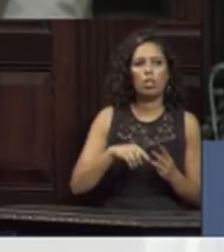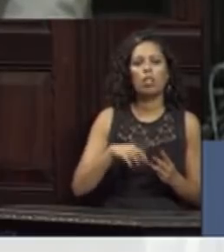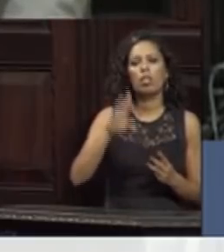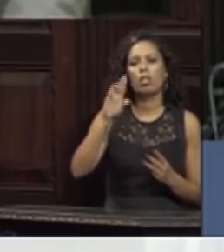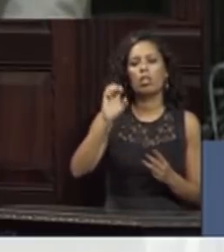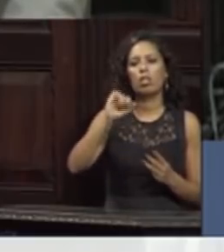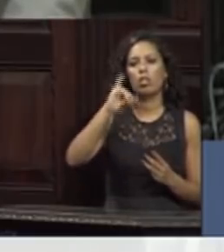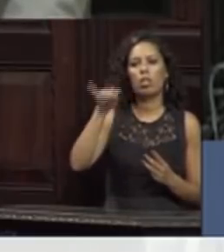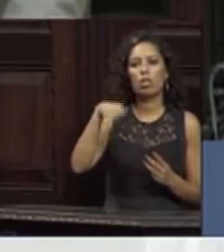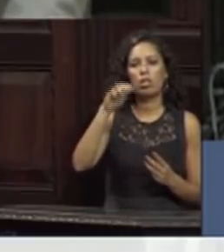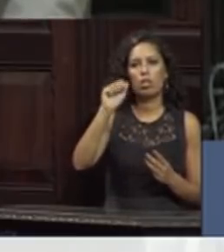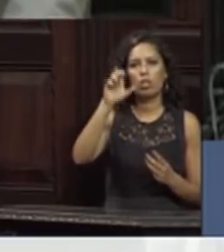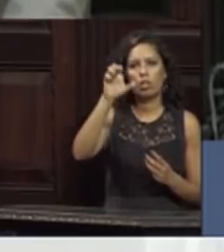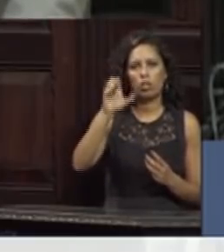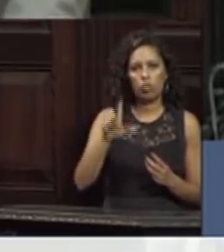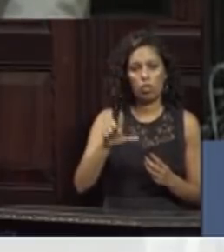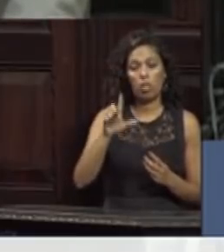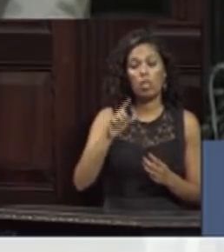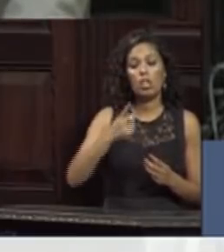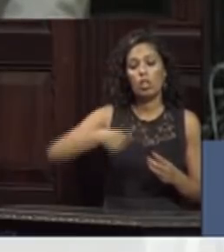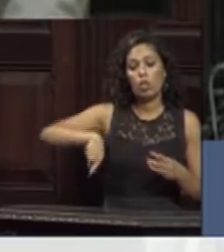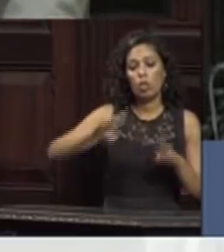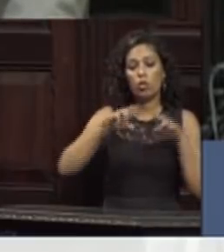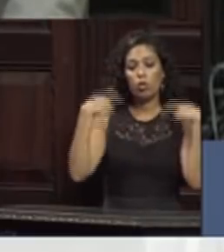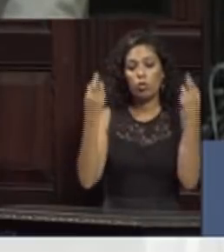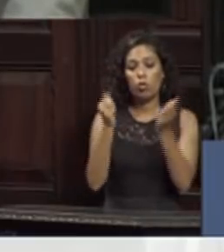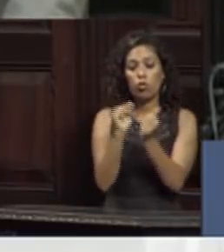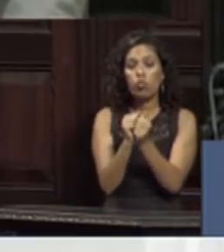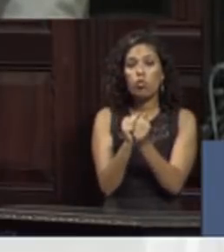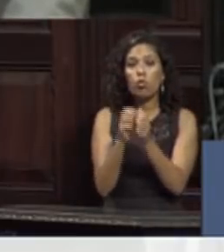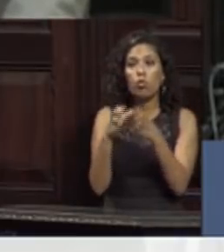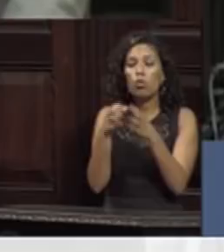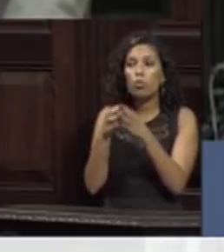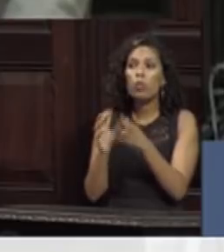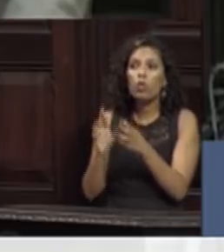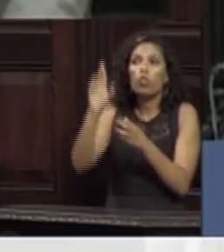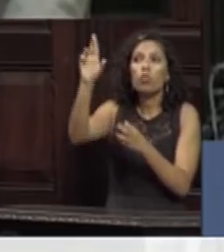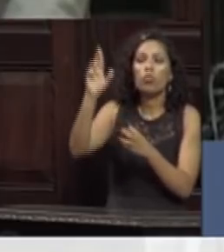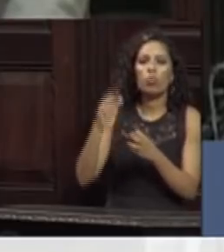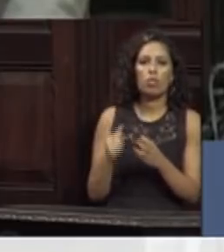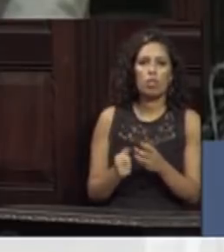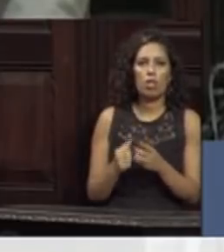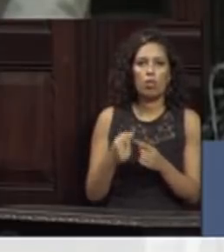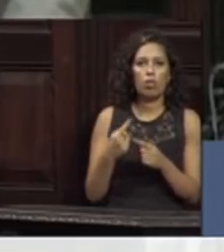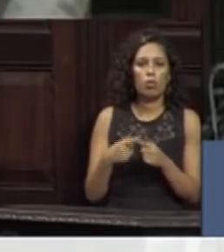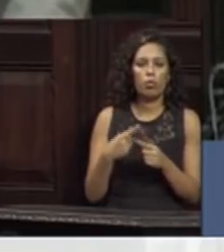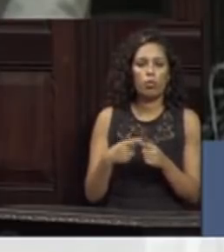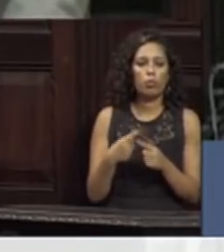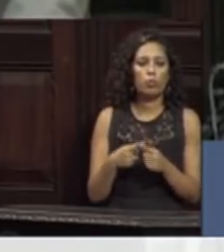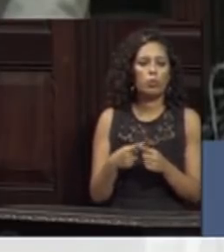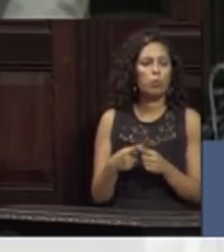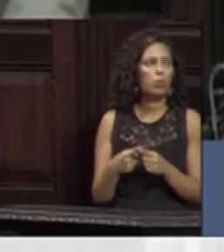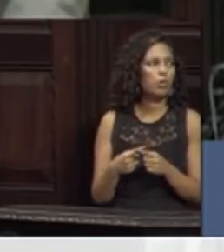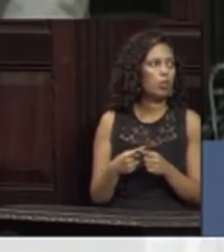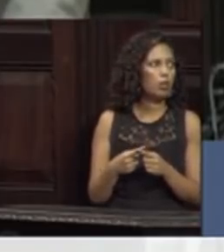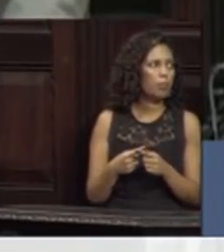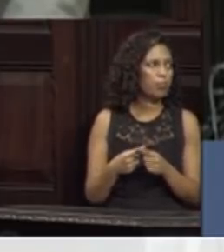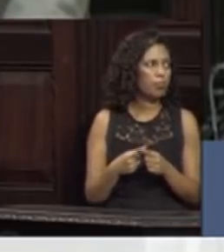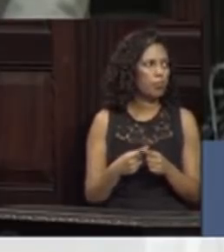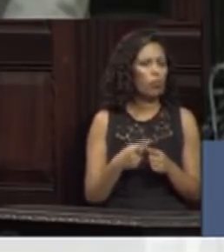quinta, com os representantes dos sindicatos, porque foi levantado no Colégio de Líderes